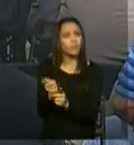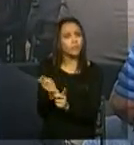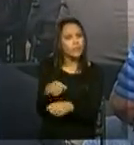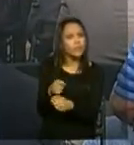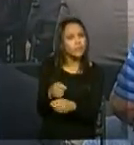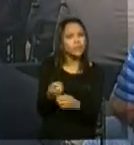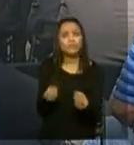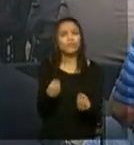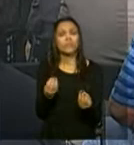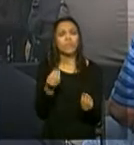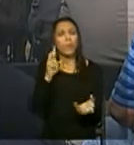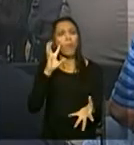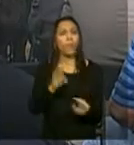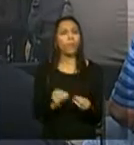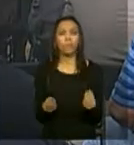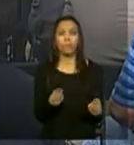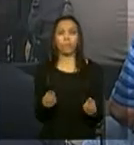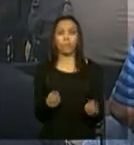encontrados